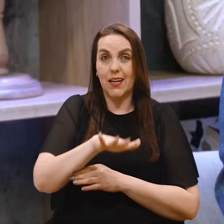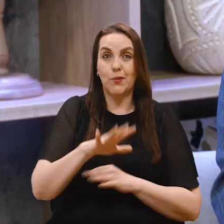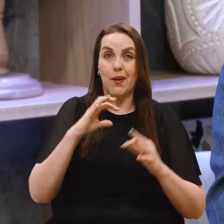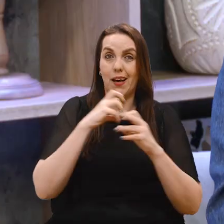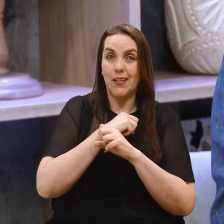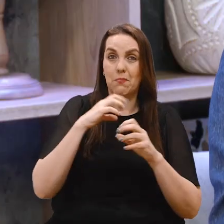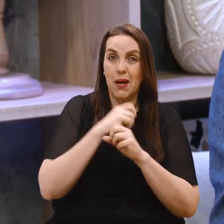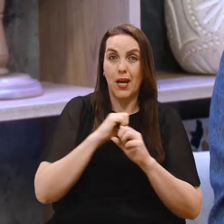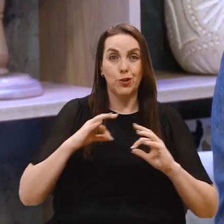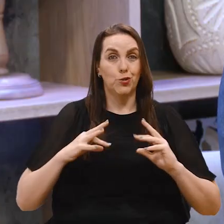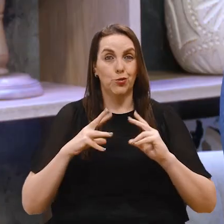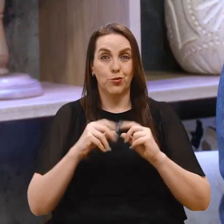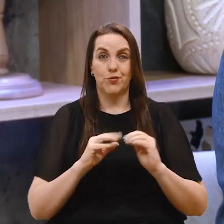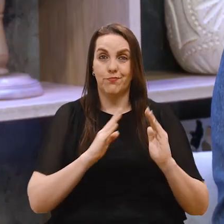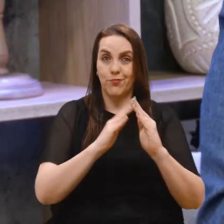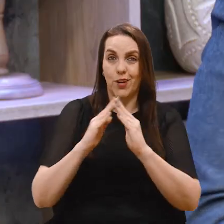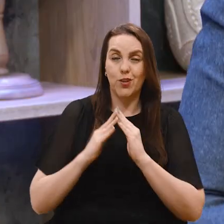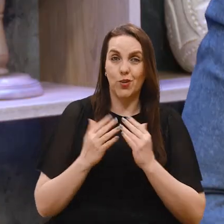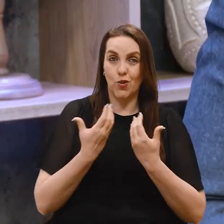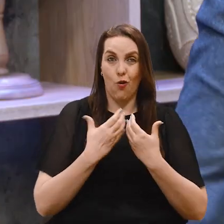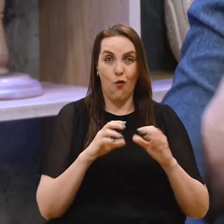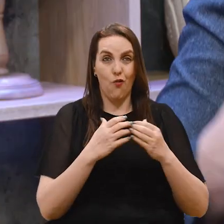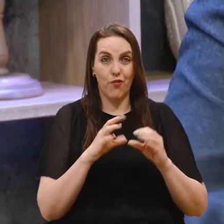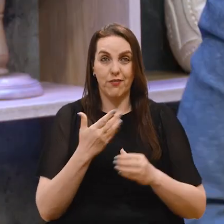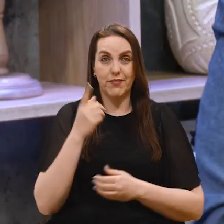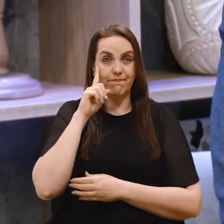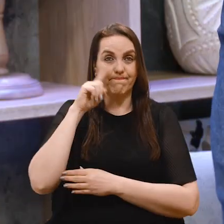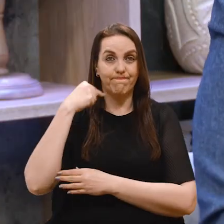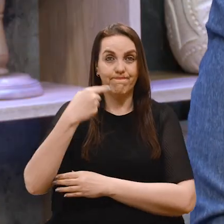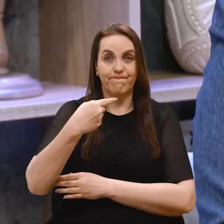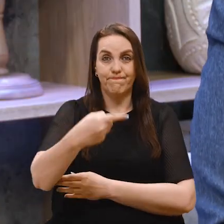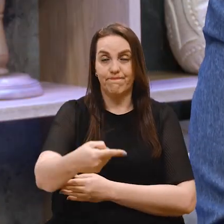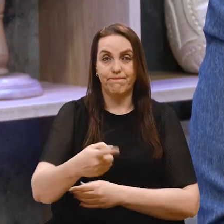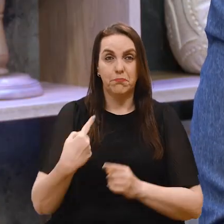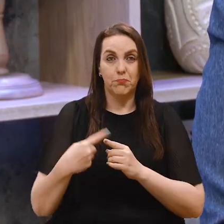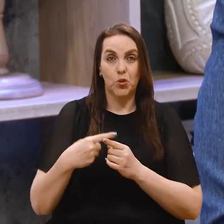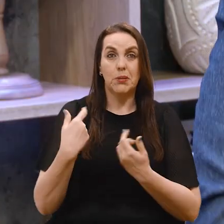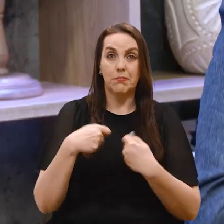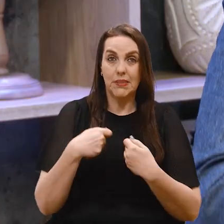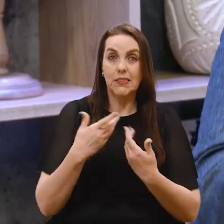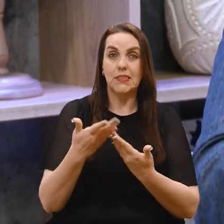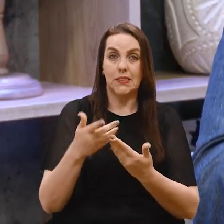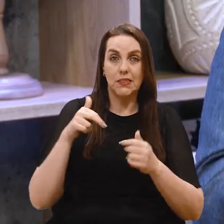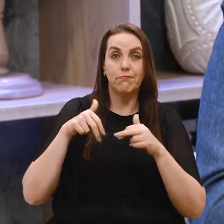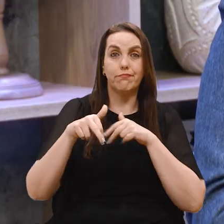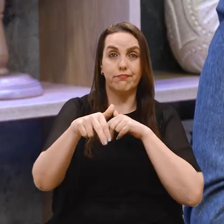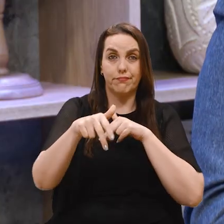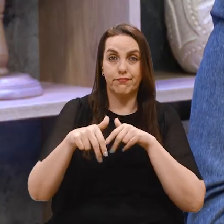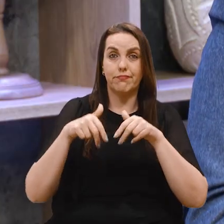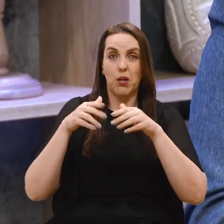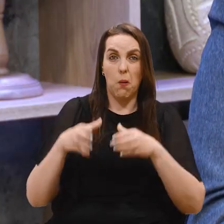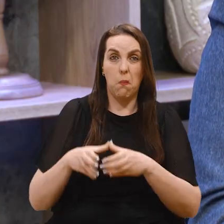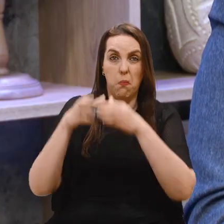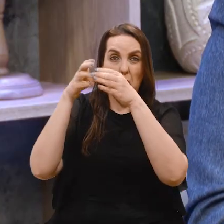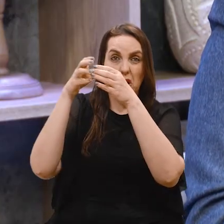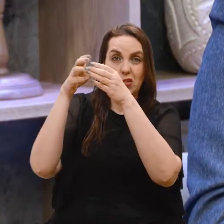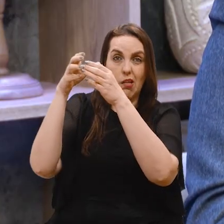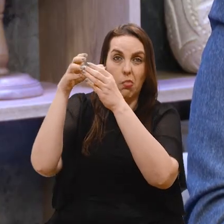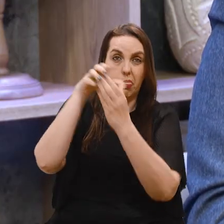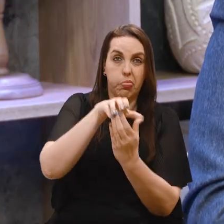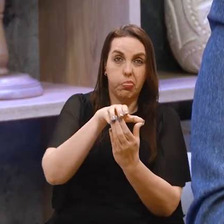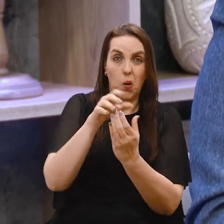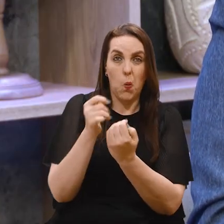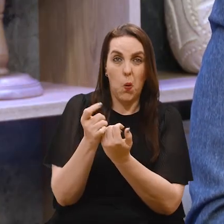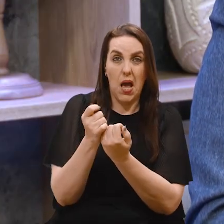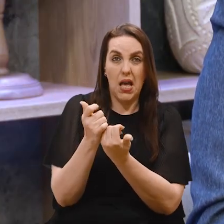monte de moradores também que convivem com essa situação diariamente porque tem que passar por ali os postes caindo, né? Porque são postes que